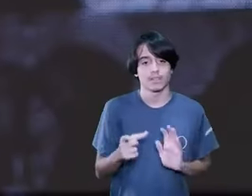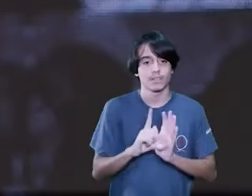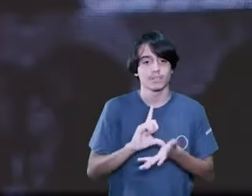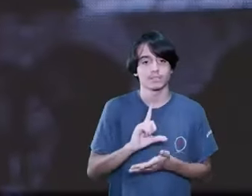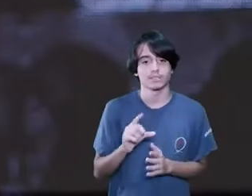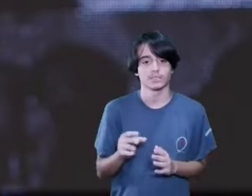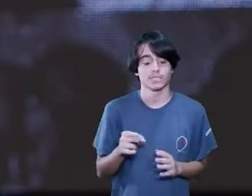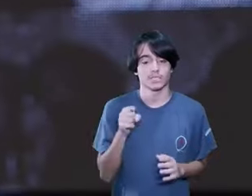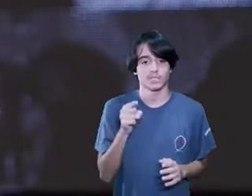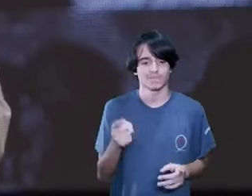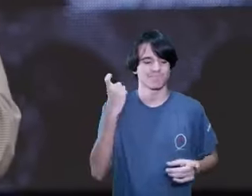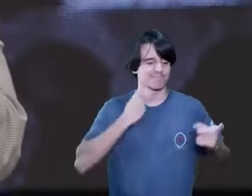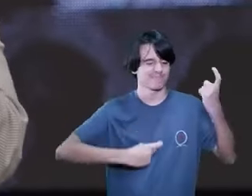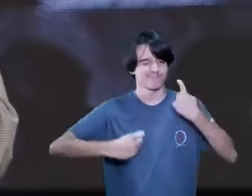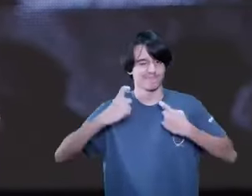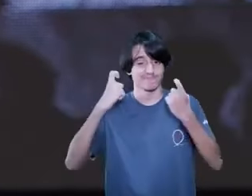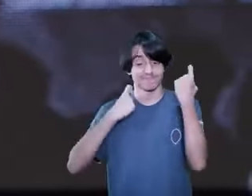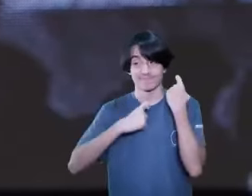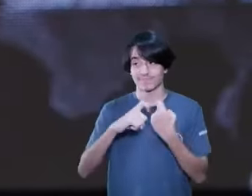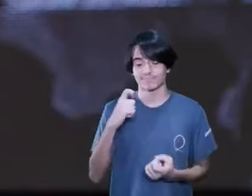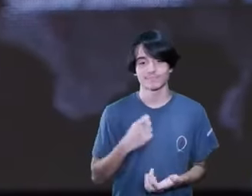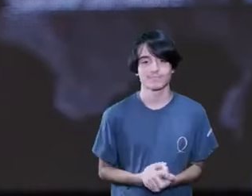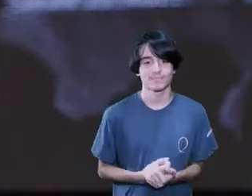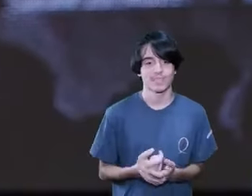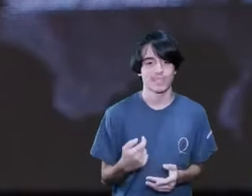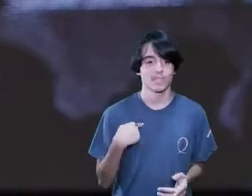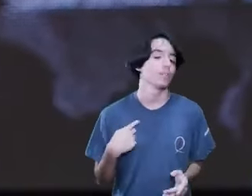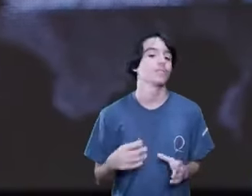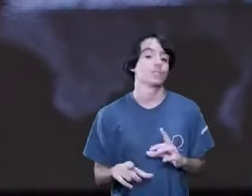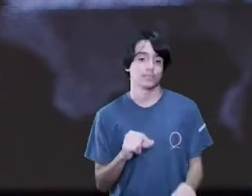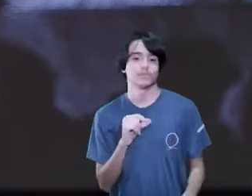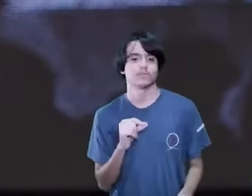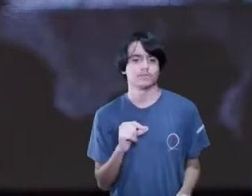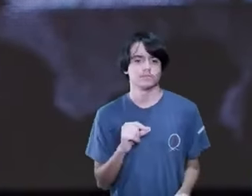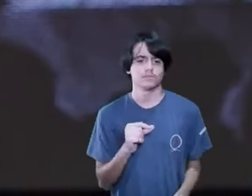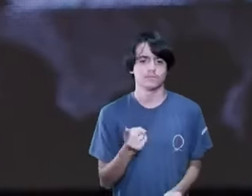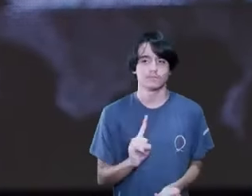estava o quê? Fora de si. Ai, vou desviar. Está doido?